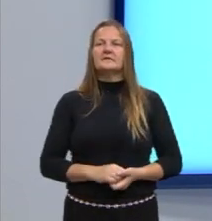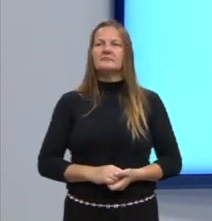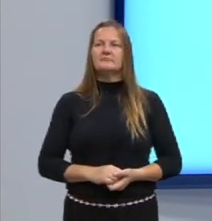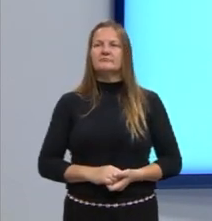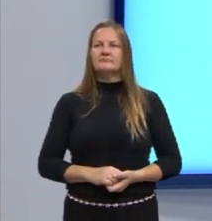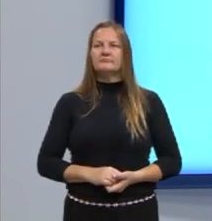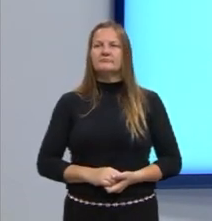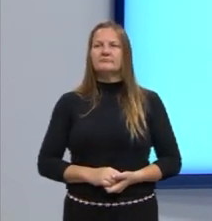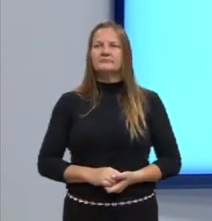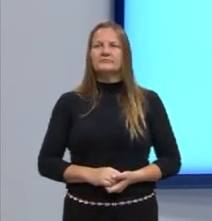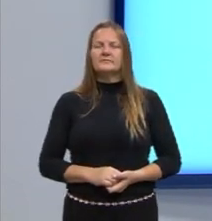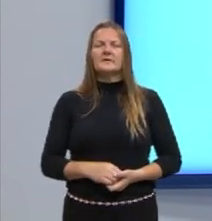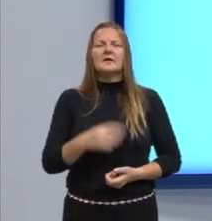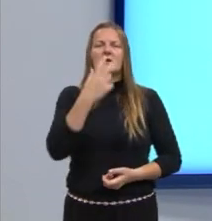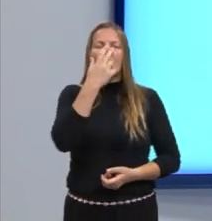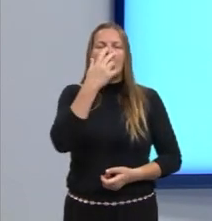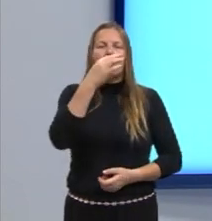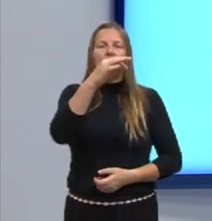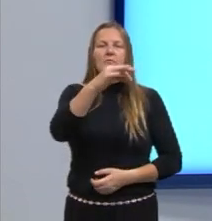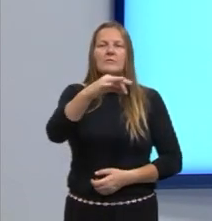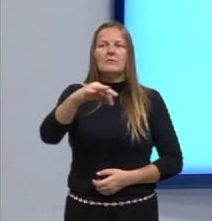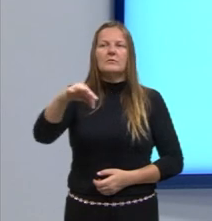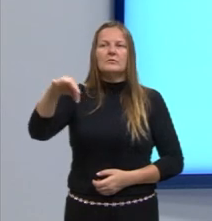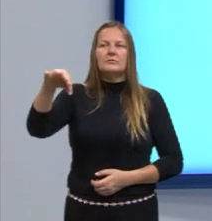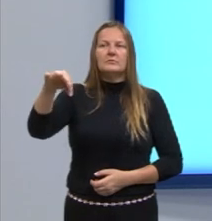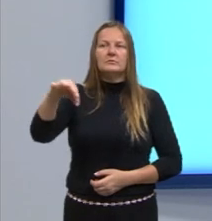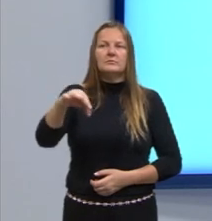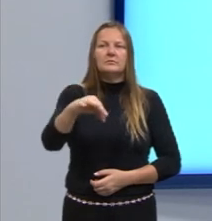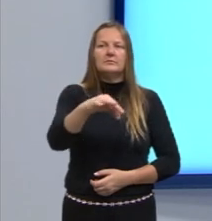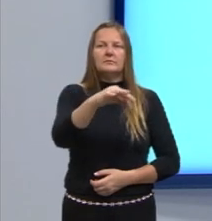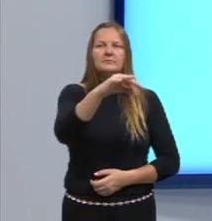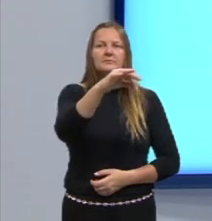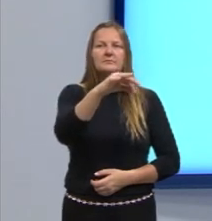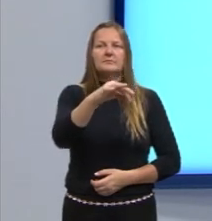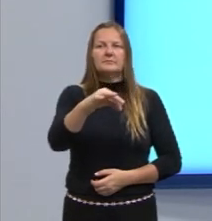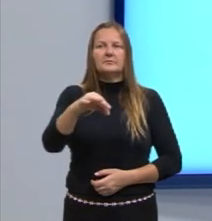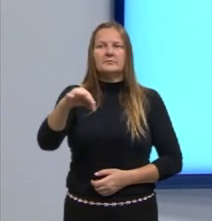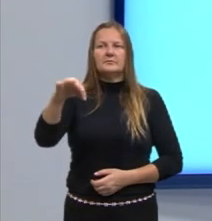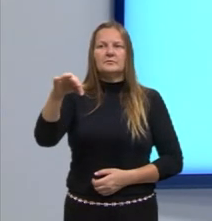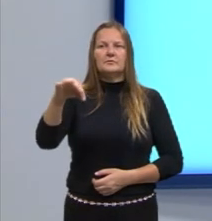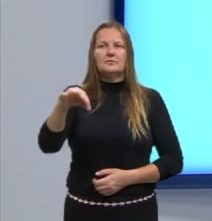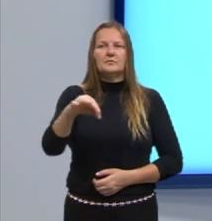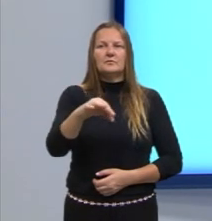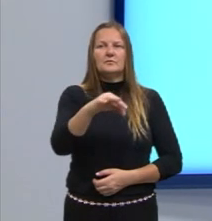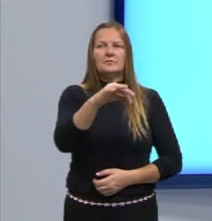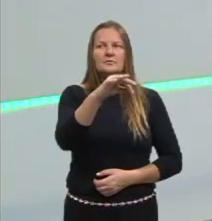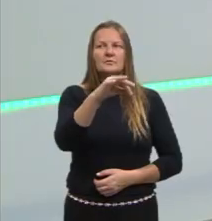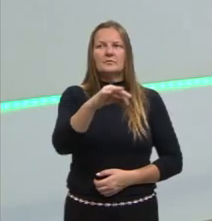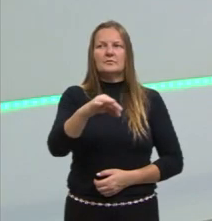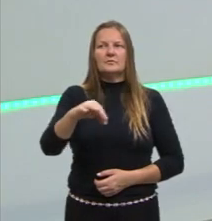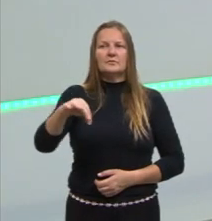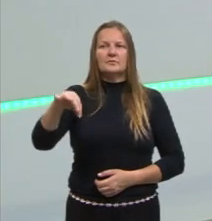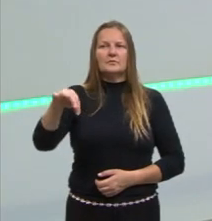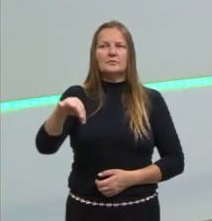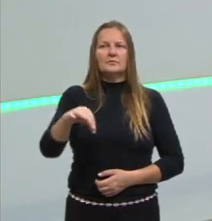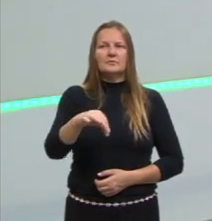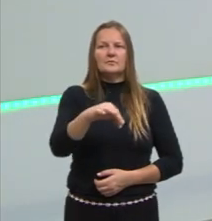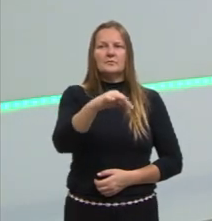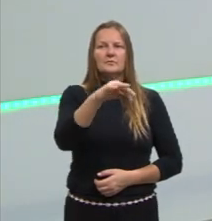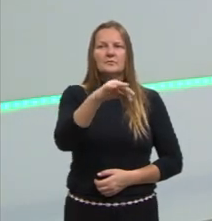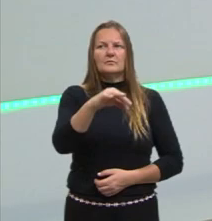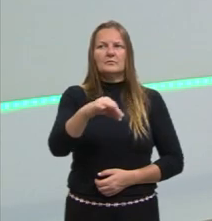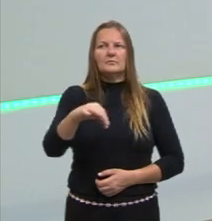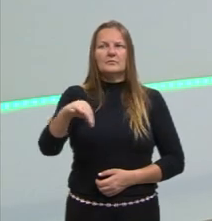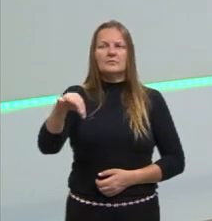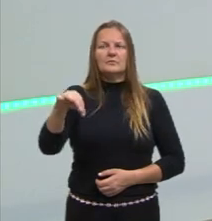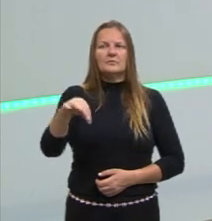um pêndulo daqueles relógios antigos né que ele fica balançando ele fica tipo assim né pessoal balançando isso é um pêndulo tá